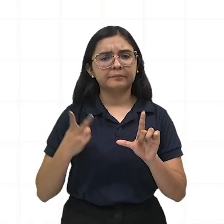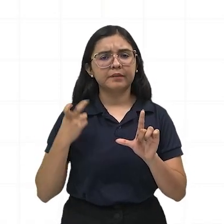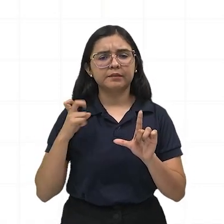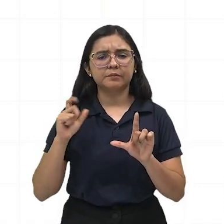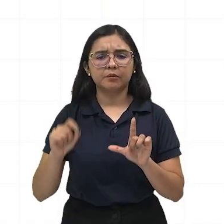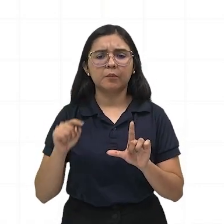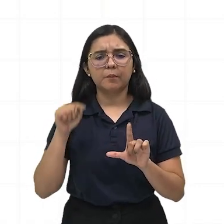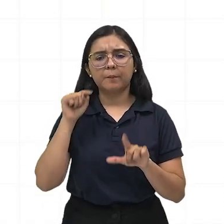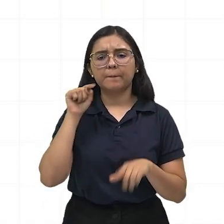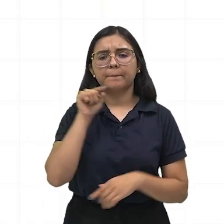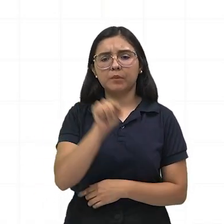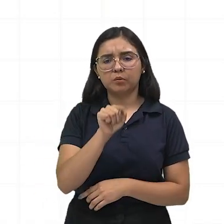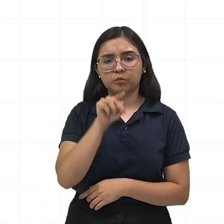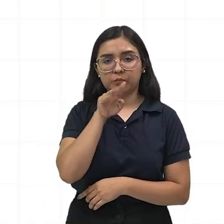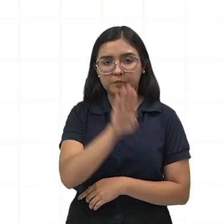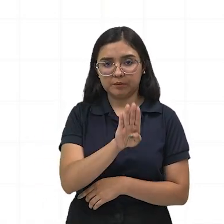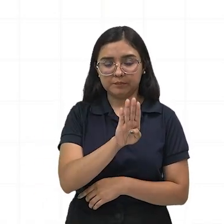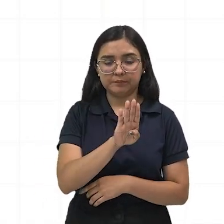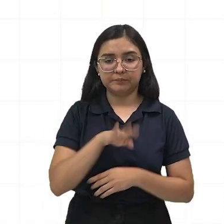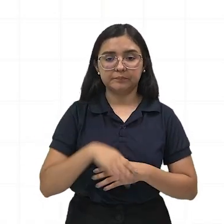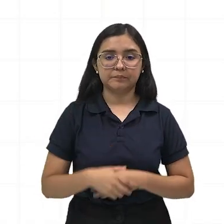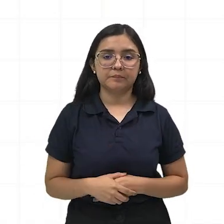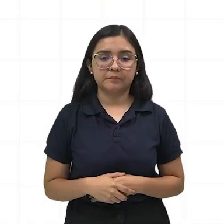ponto B